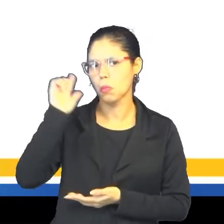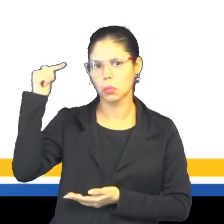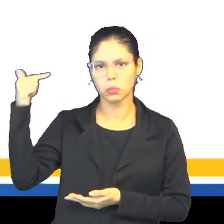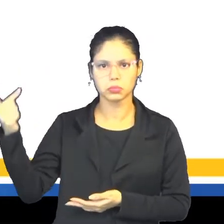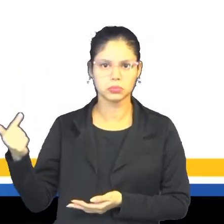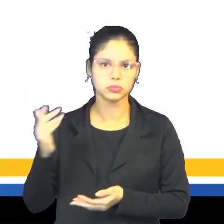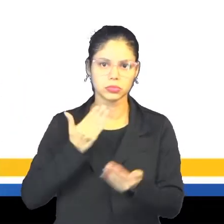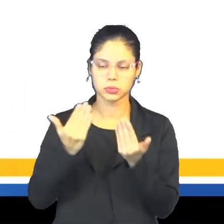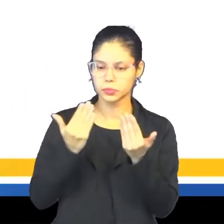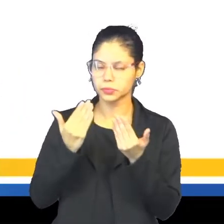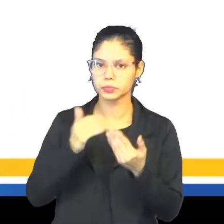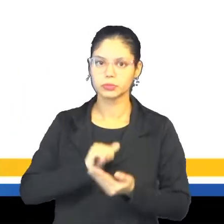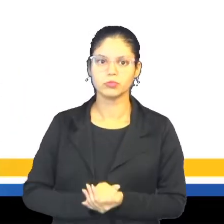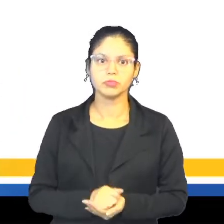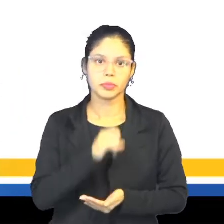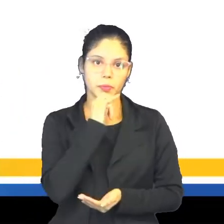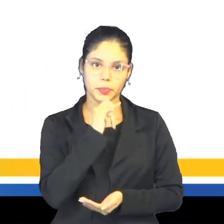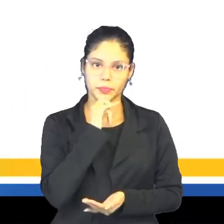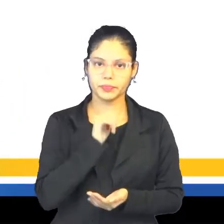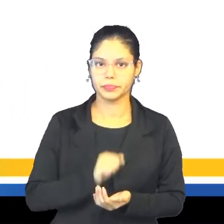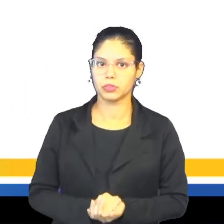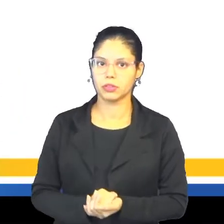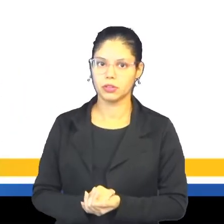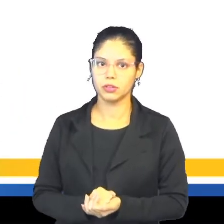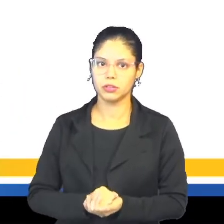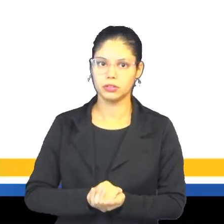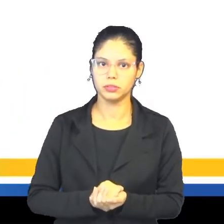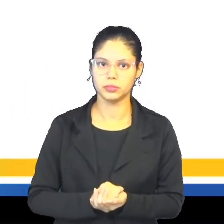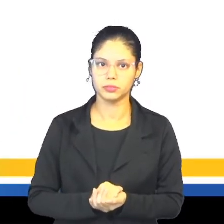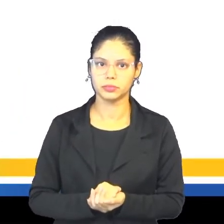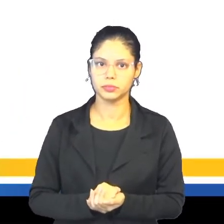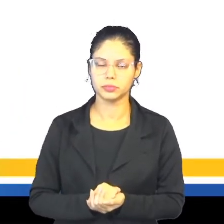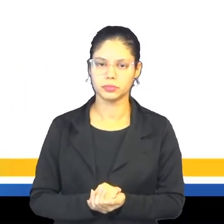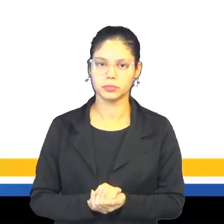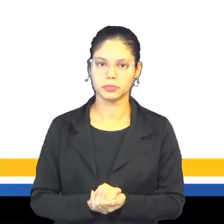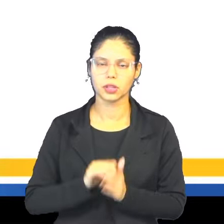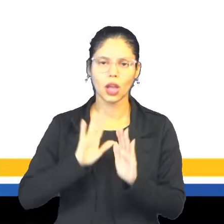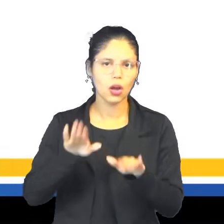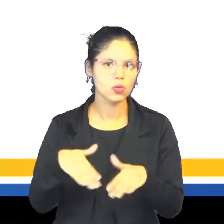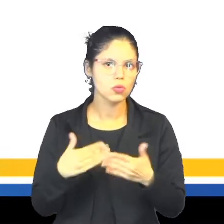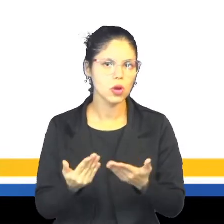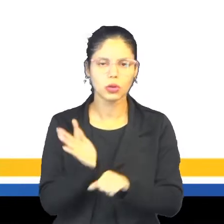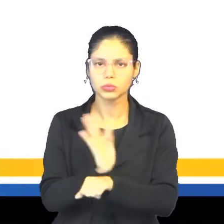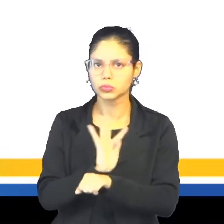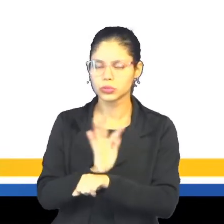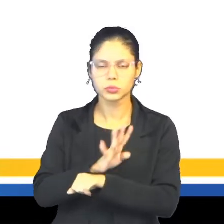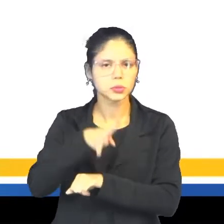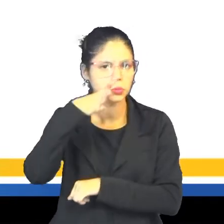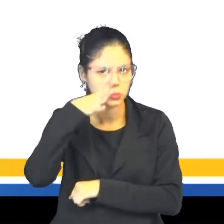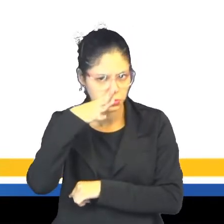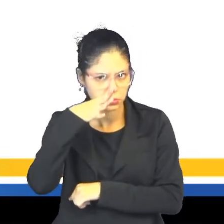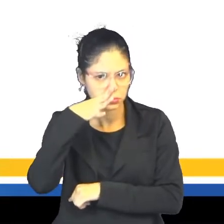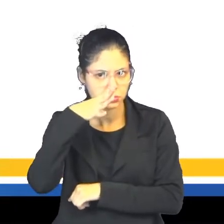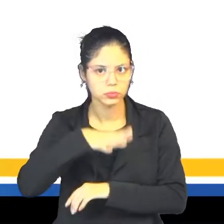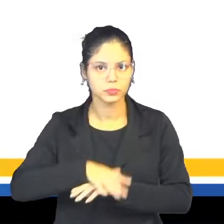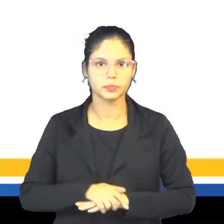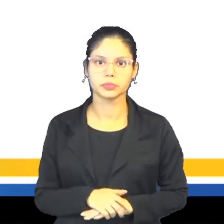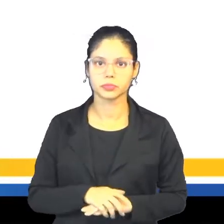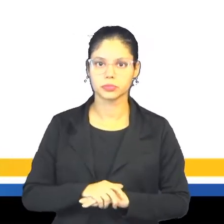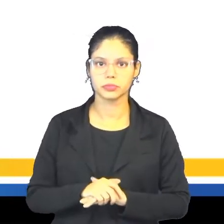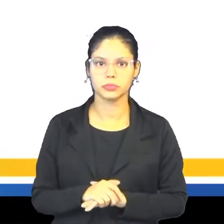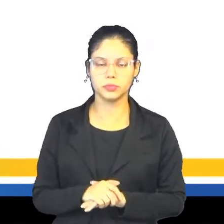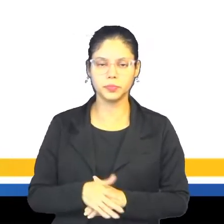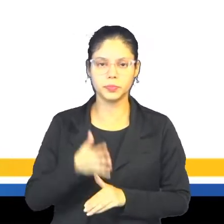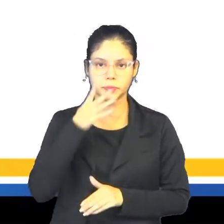outras relações, né? Exemplo, que película viste? Ou seja, qual filme você assistiu?